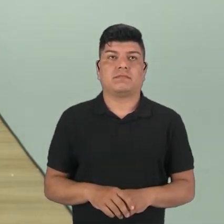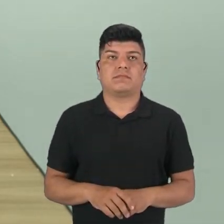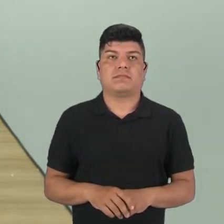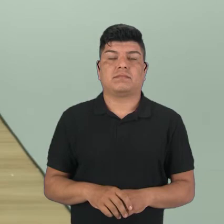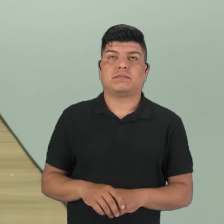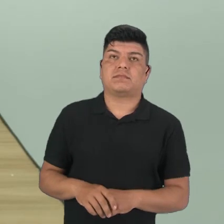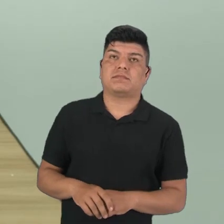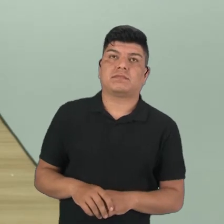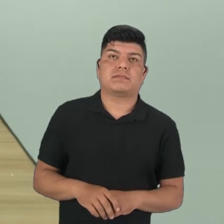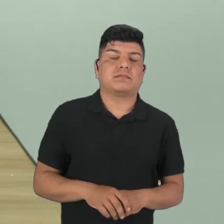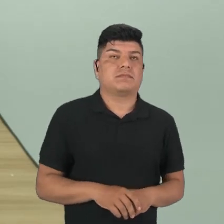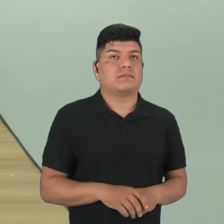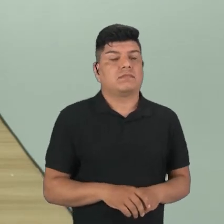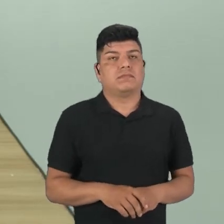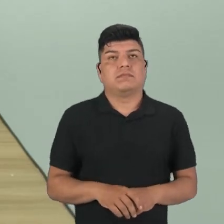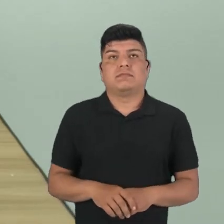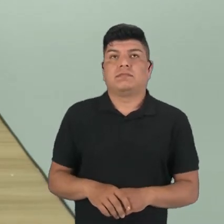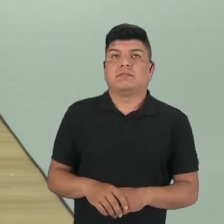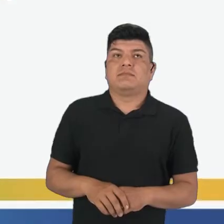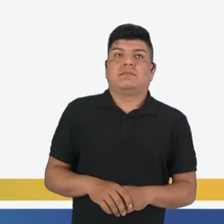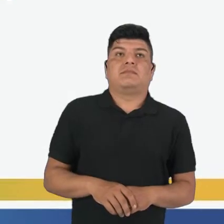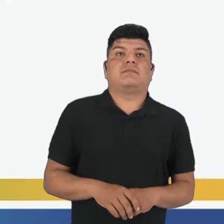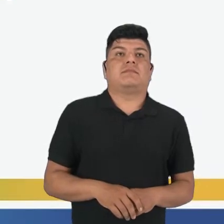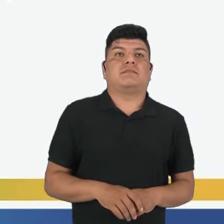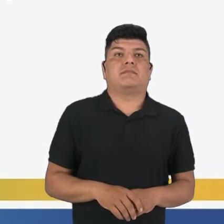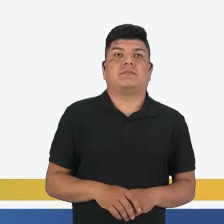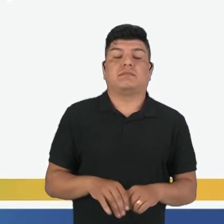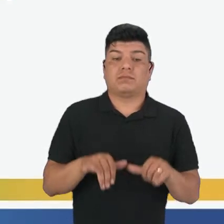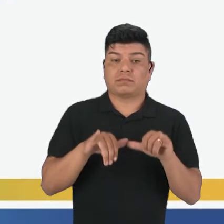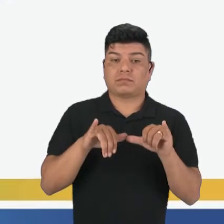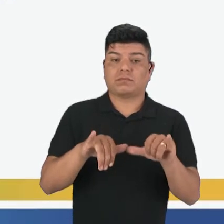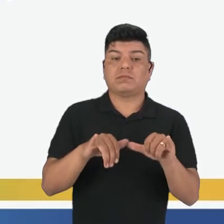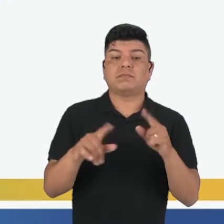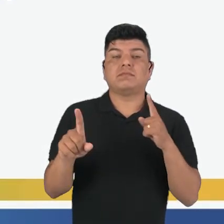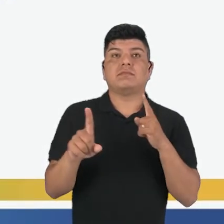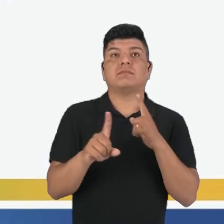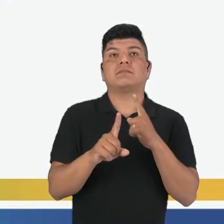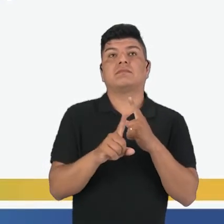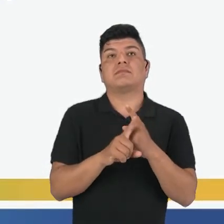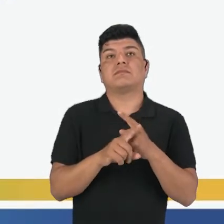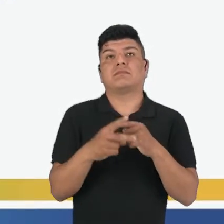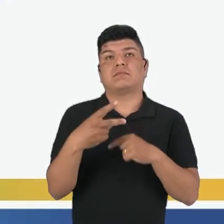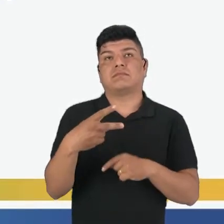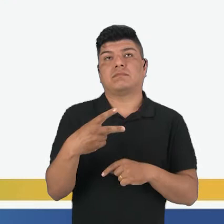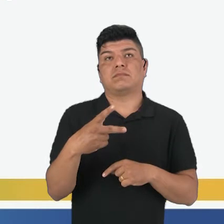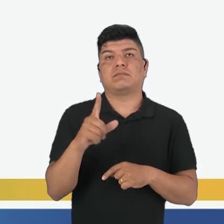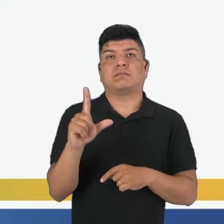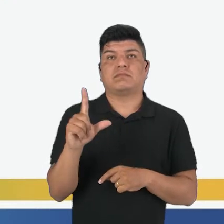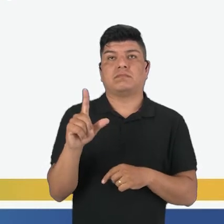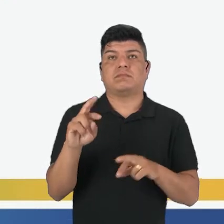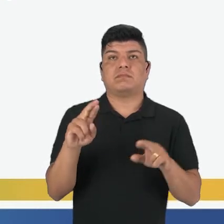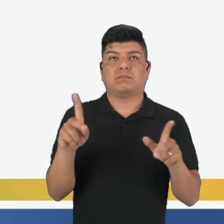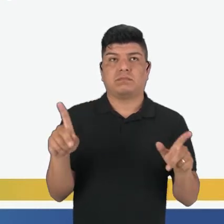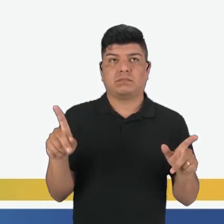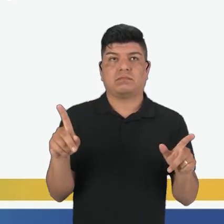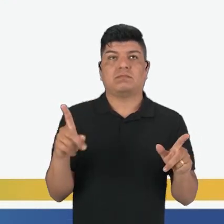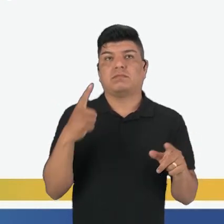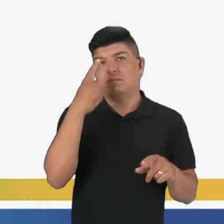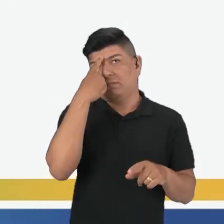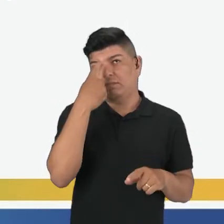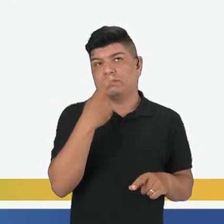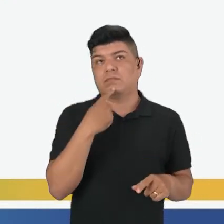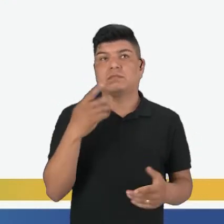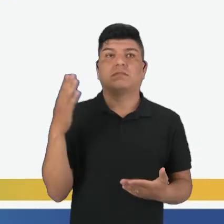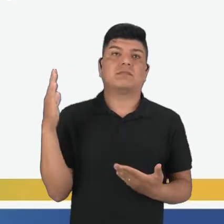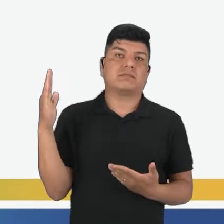Vamos para mais uma? Em um mercadinho encontram-se 2 tipos de leite, como podemos